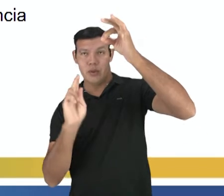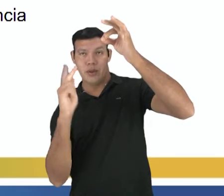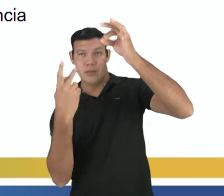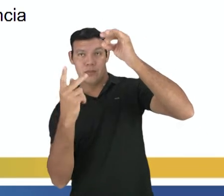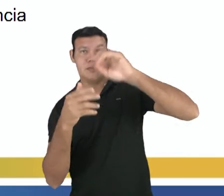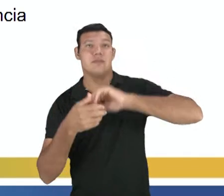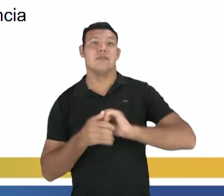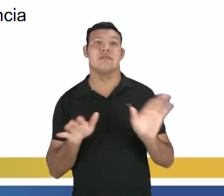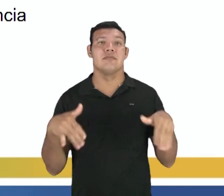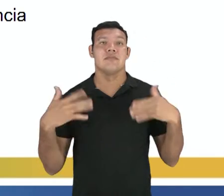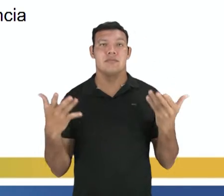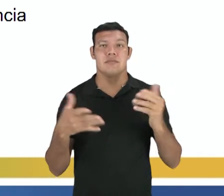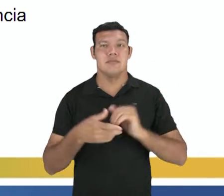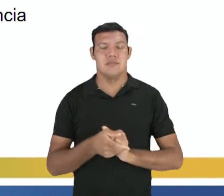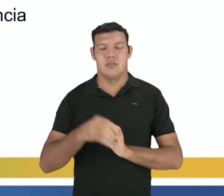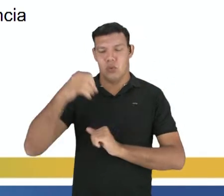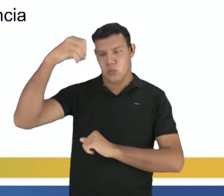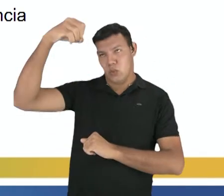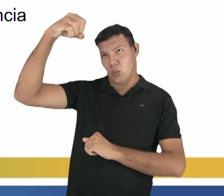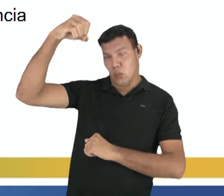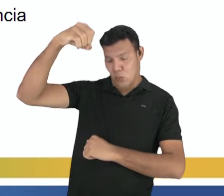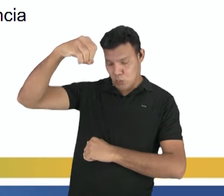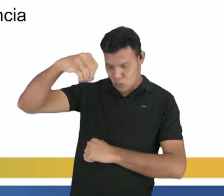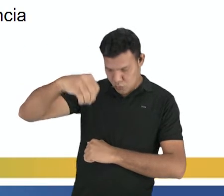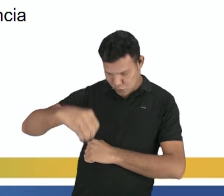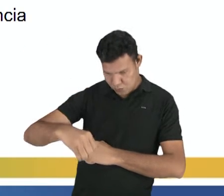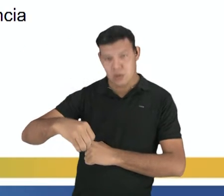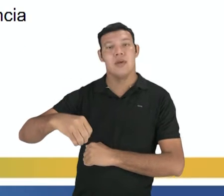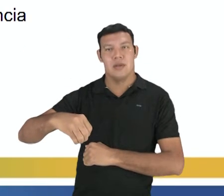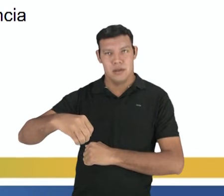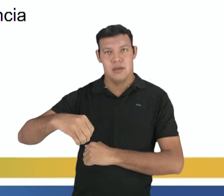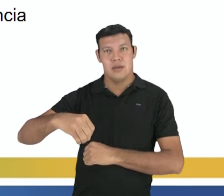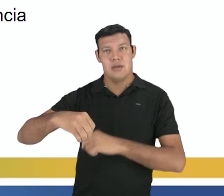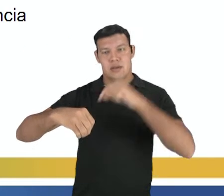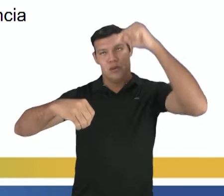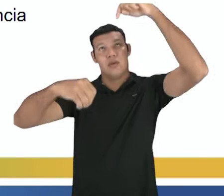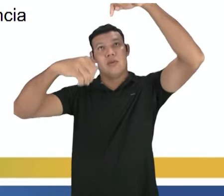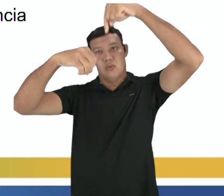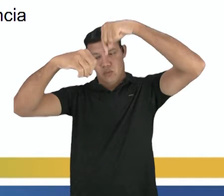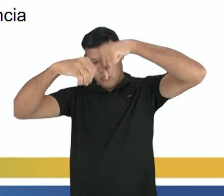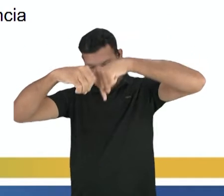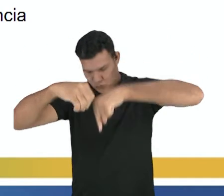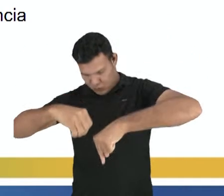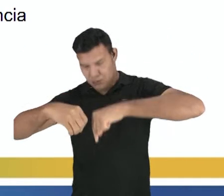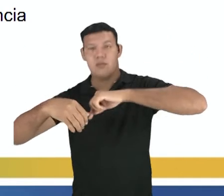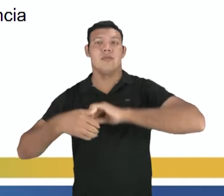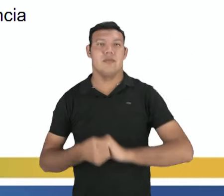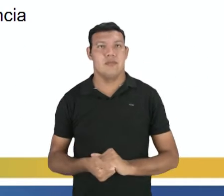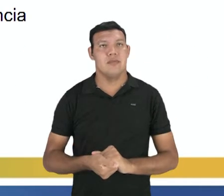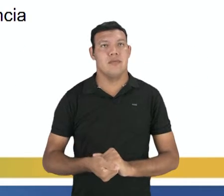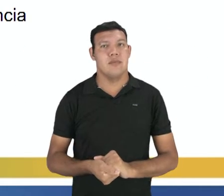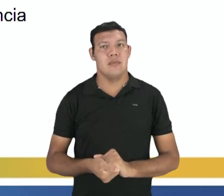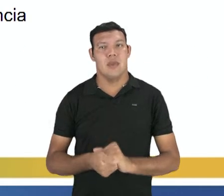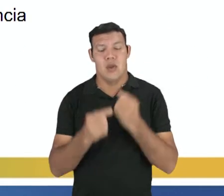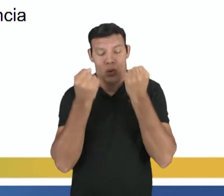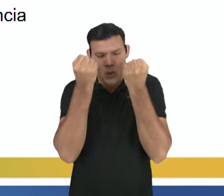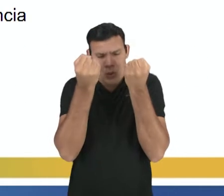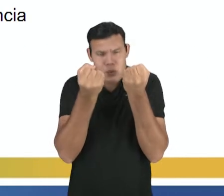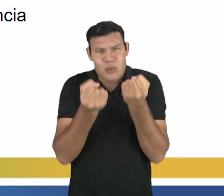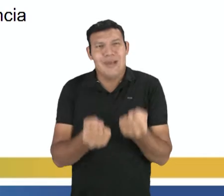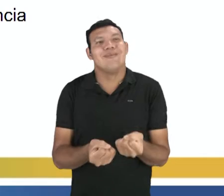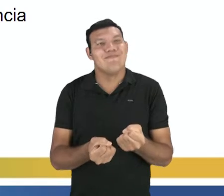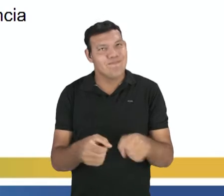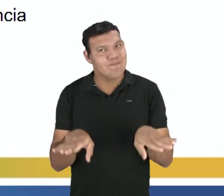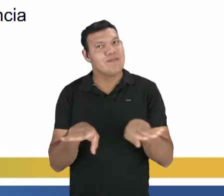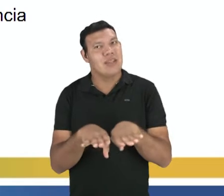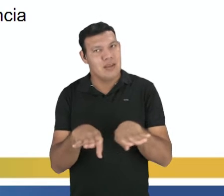e nesse caso de descida né o deslocamento está ocorrendo para baixo né e a força peso também tá